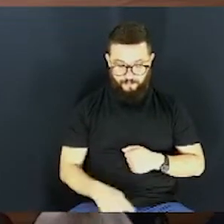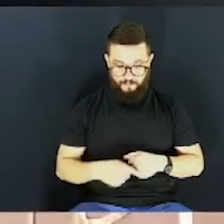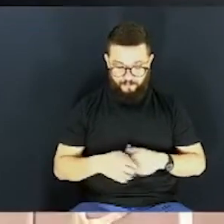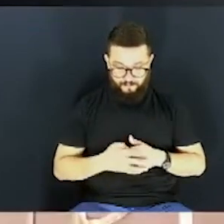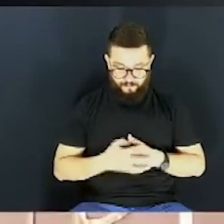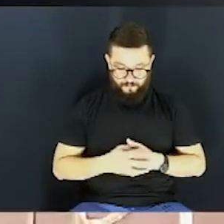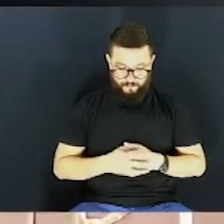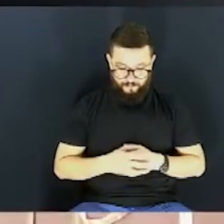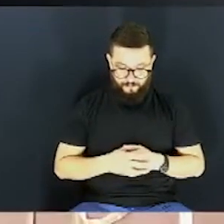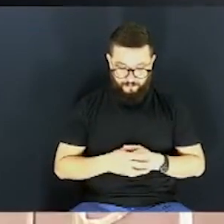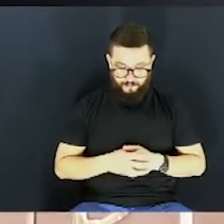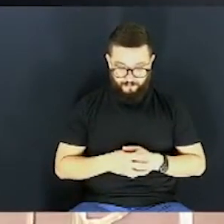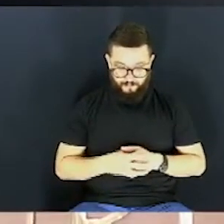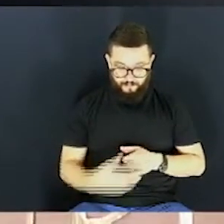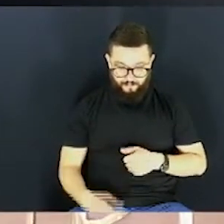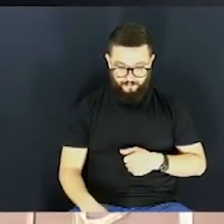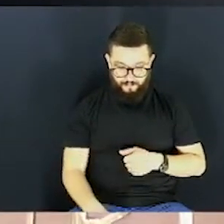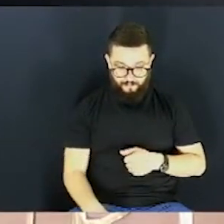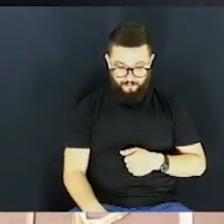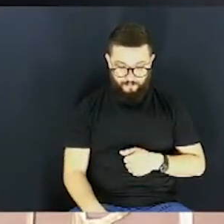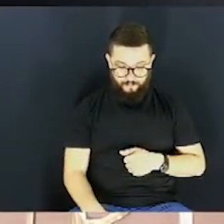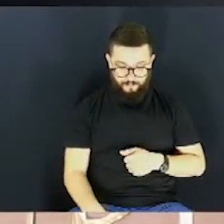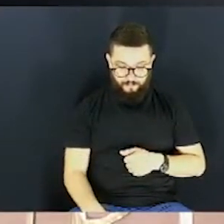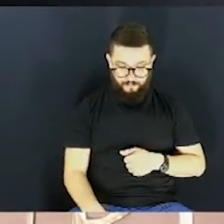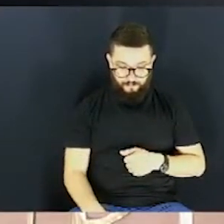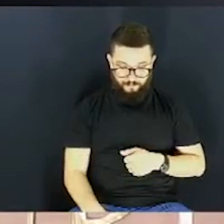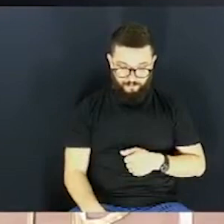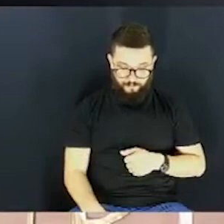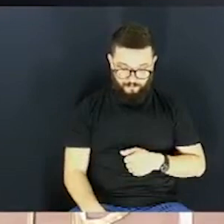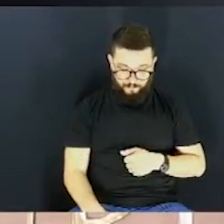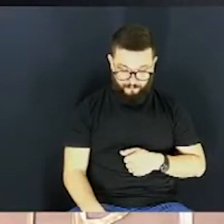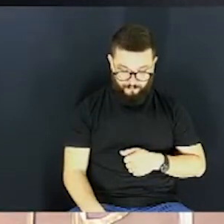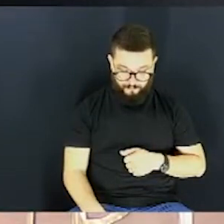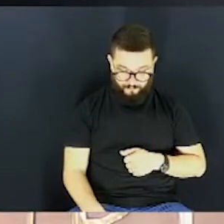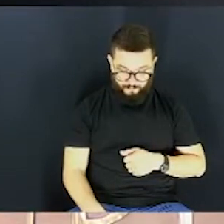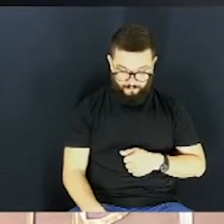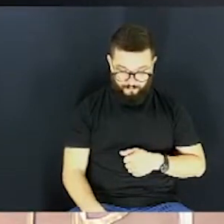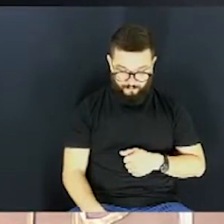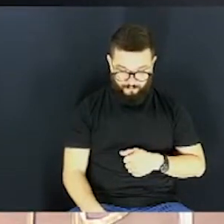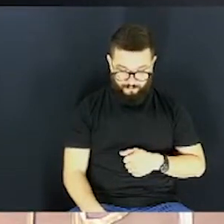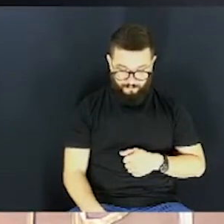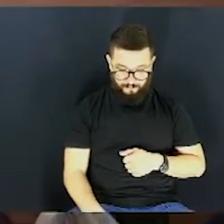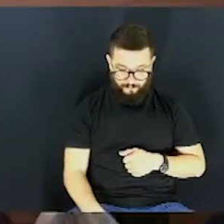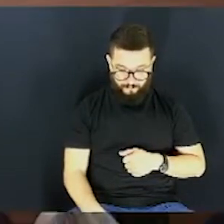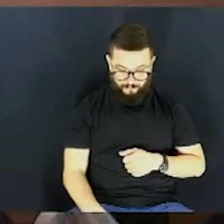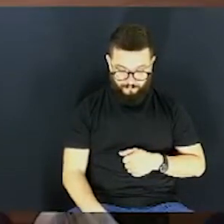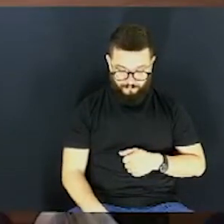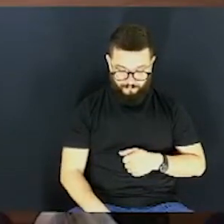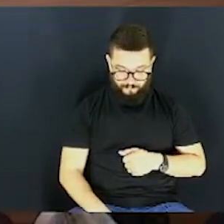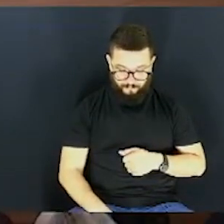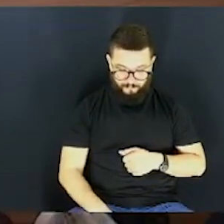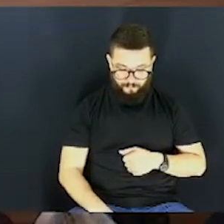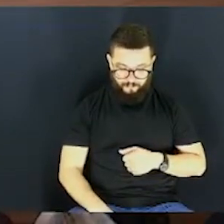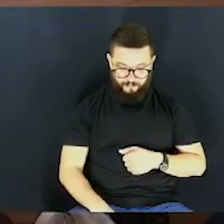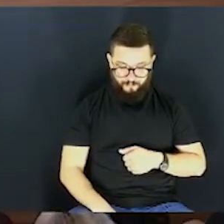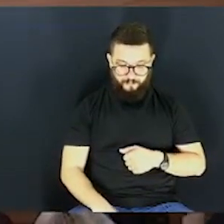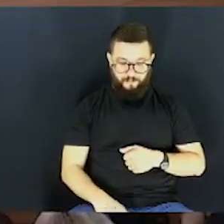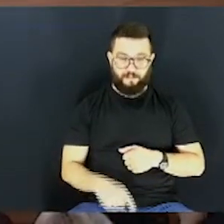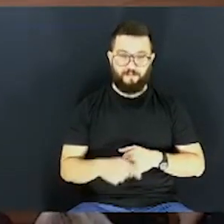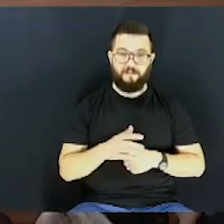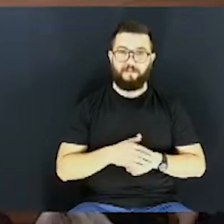Para discutir, inscrito o autor, vereador Dalton Borba, com a palavra, 15 minutos, prorrogáveis por mais 15.